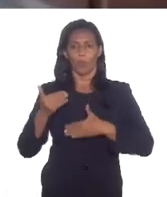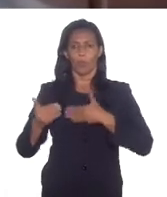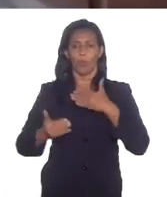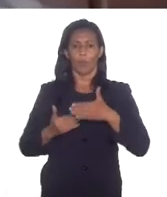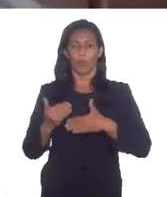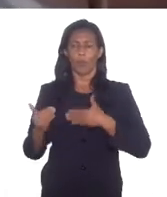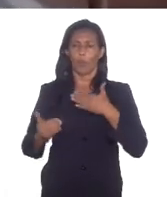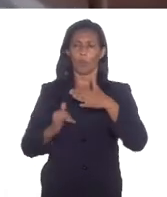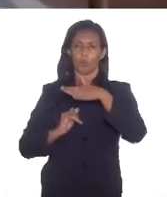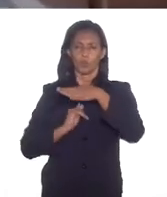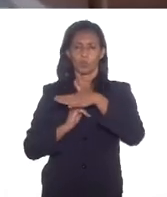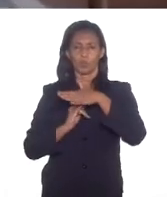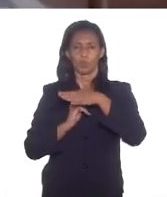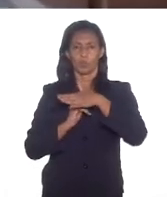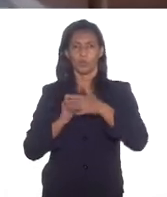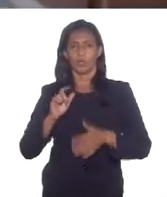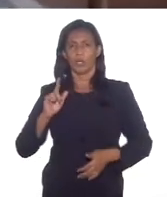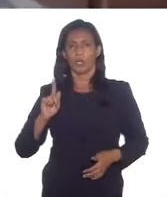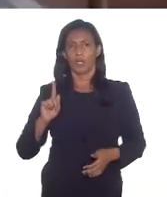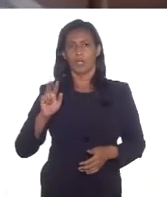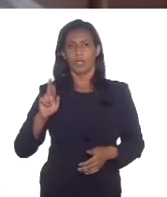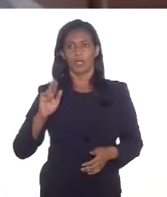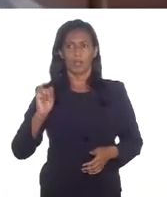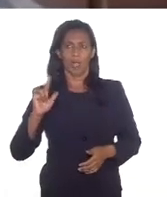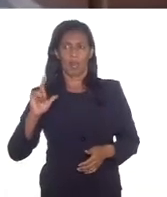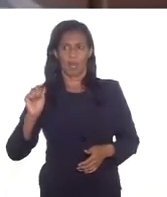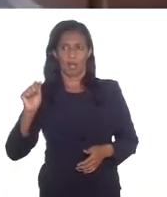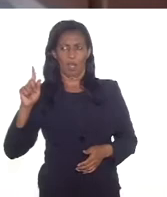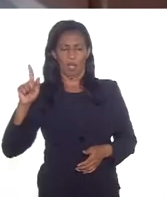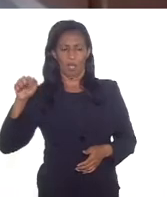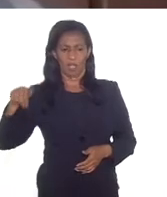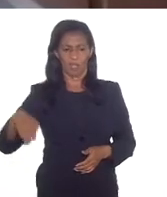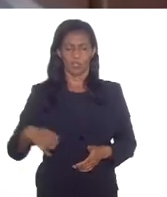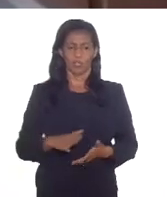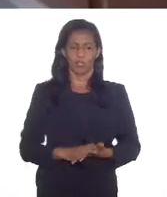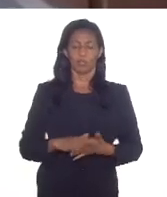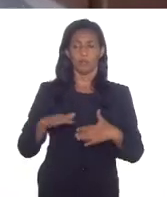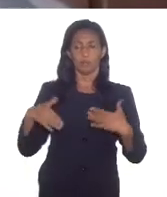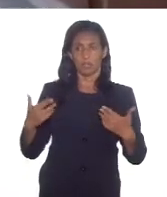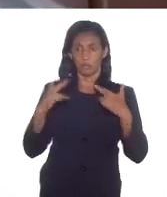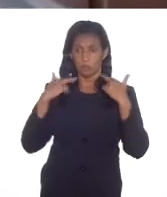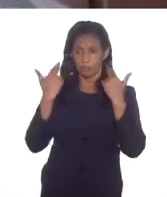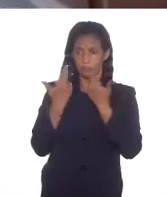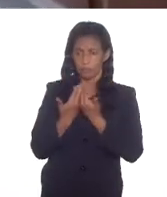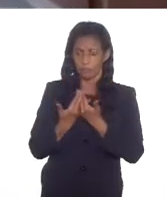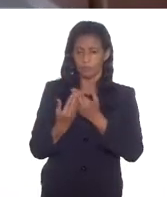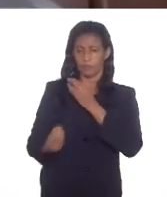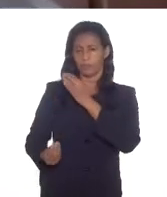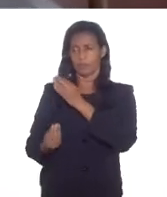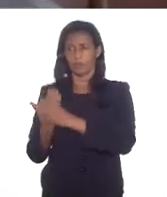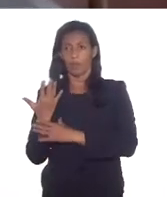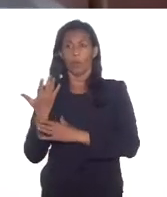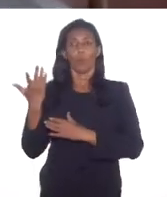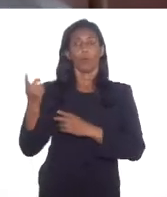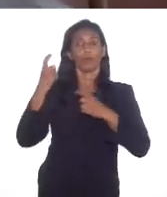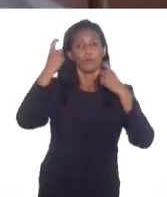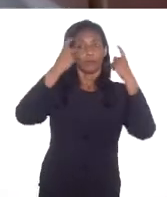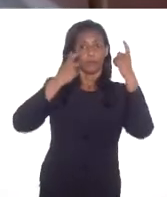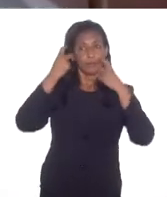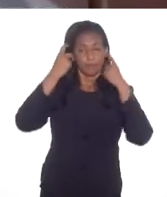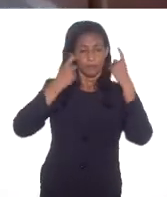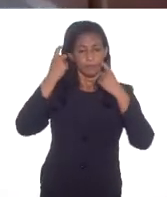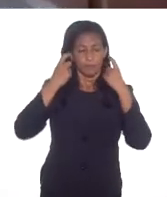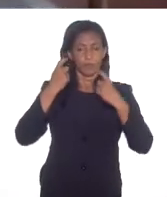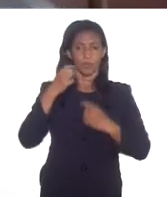da grilagem, né, termos como esse apareceram, né, tanto na reunião quanto na preocupação